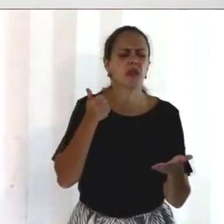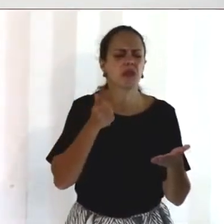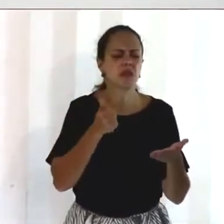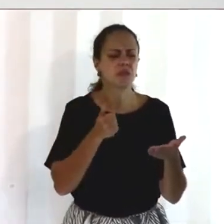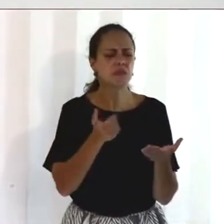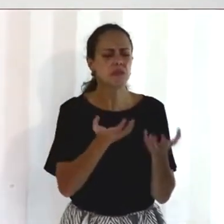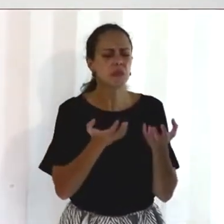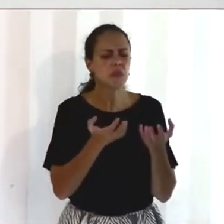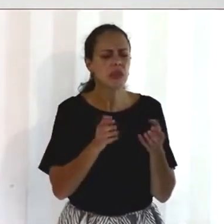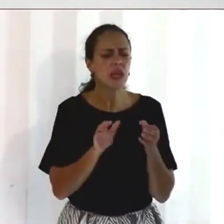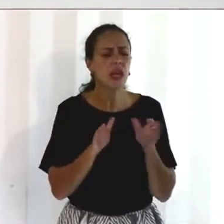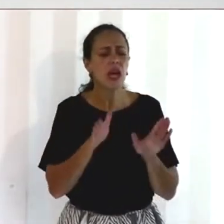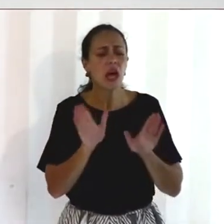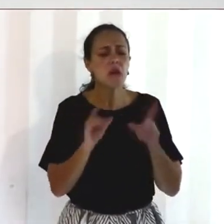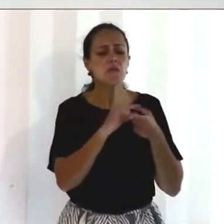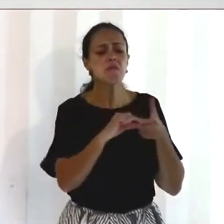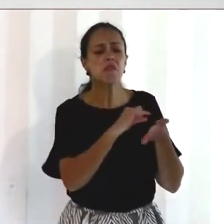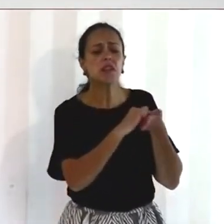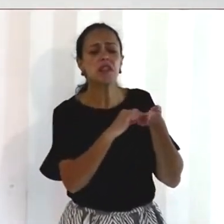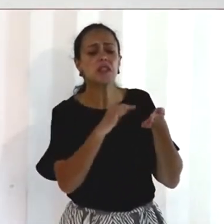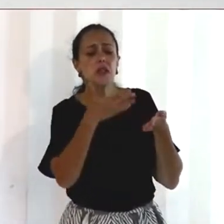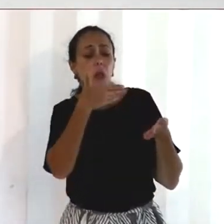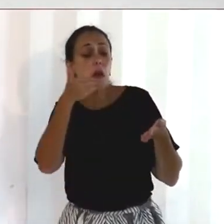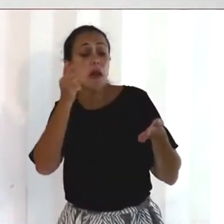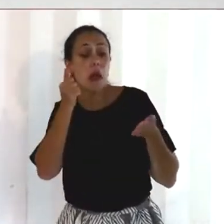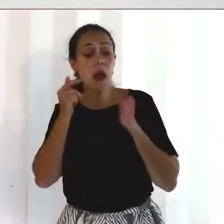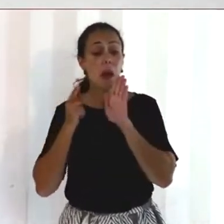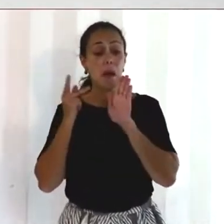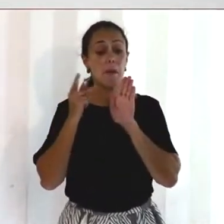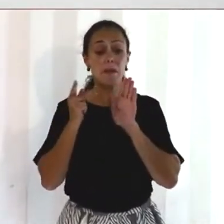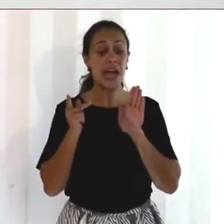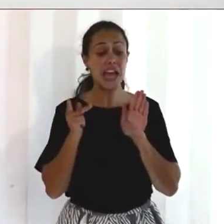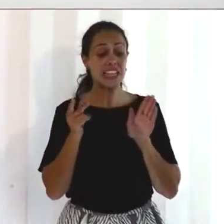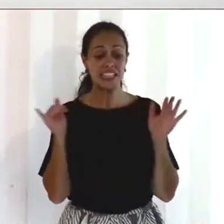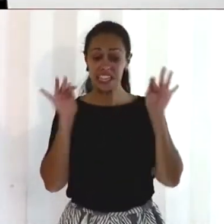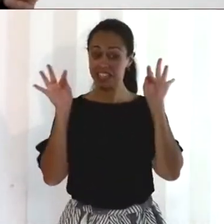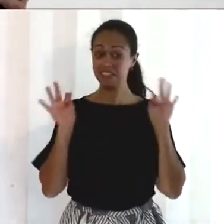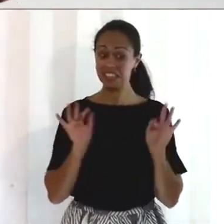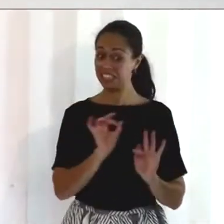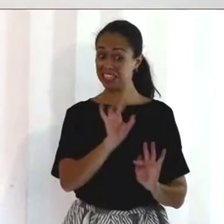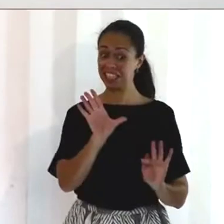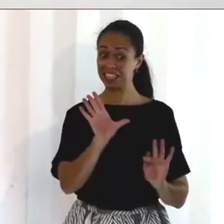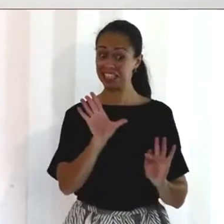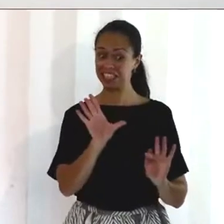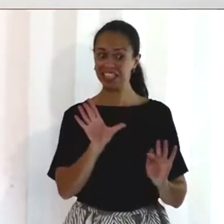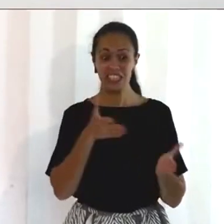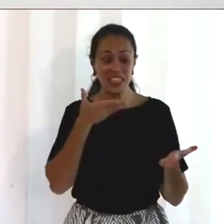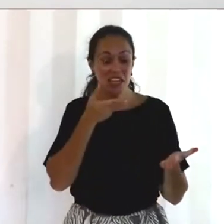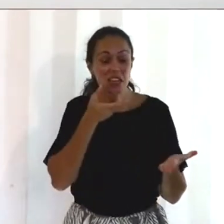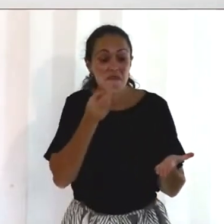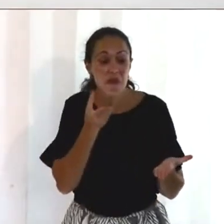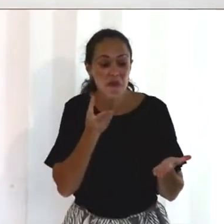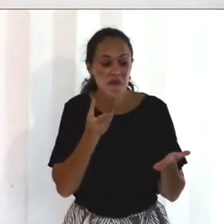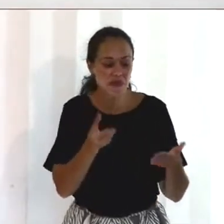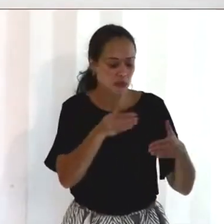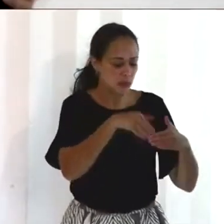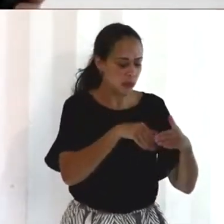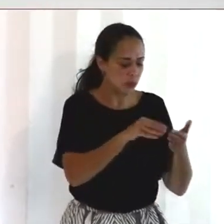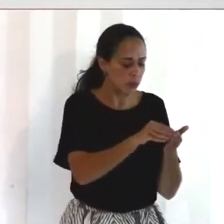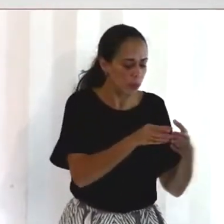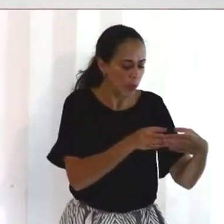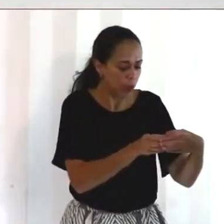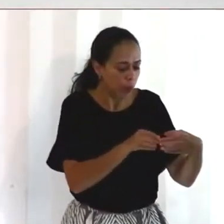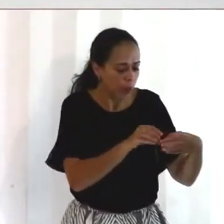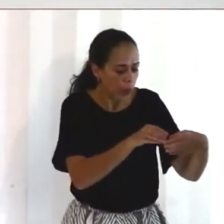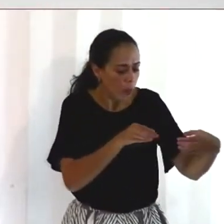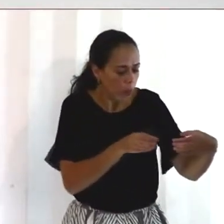ela nos dá vida. Da mesma forma que ela nos diz, você é um pecador, você é um